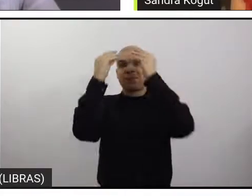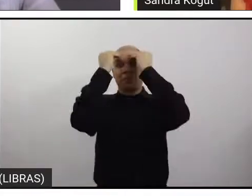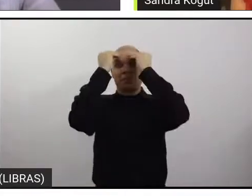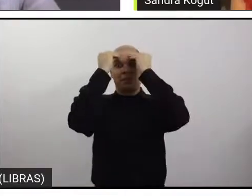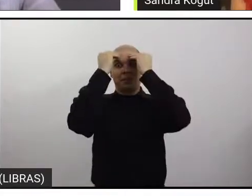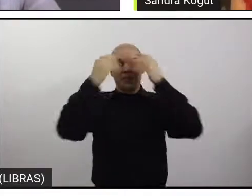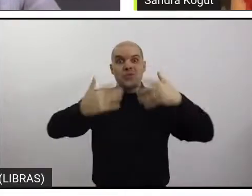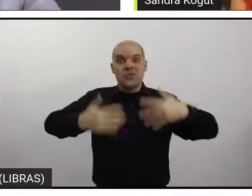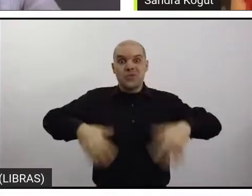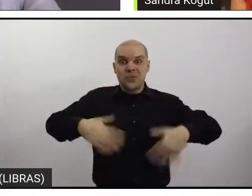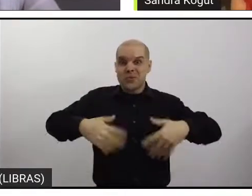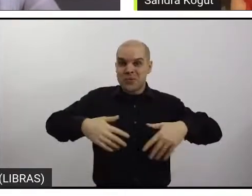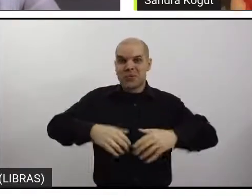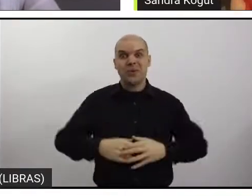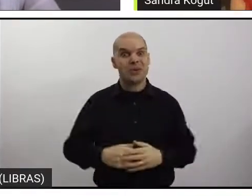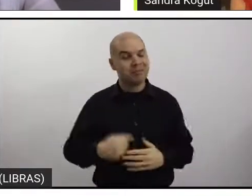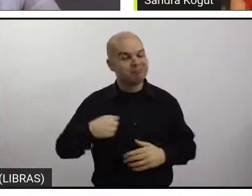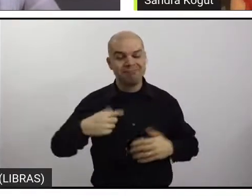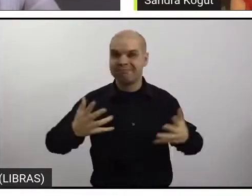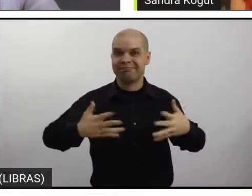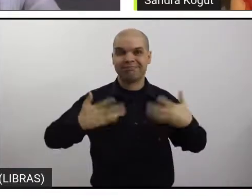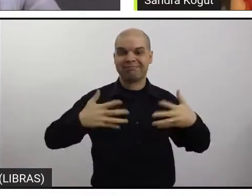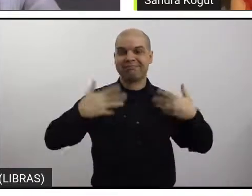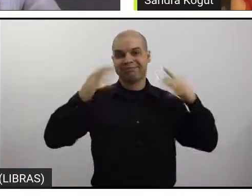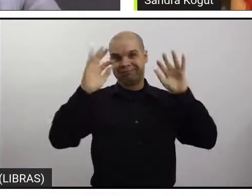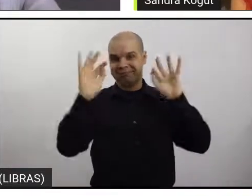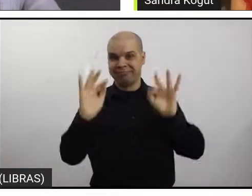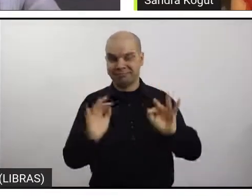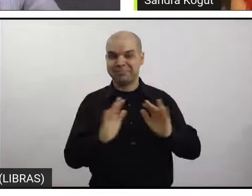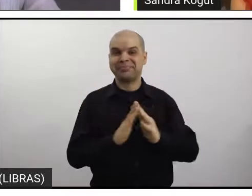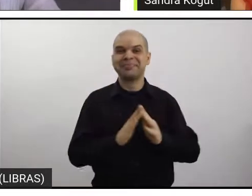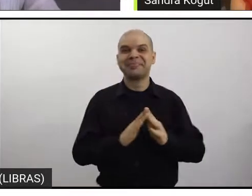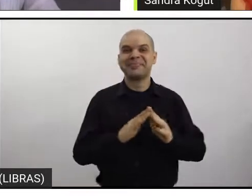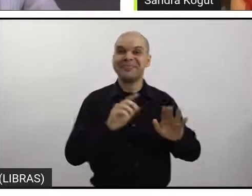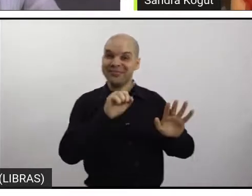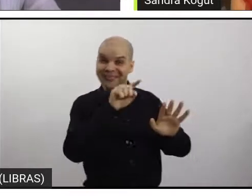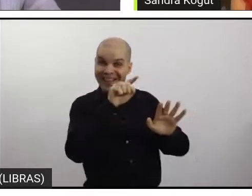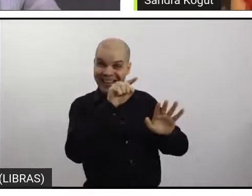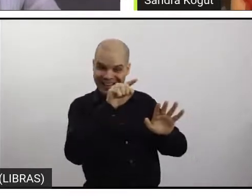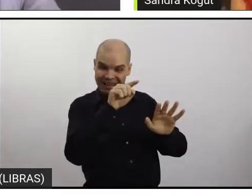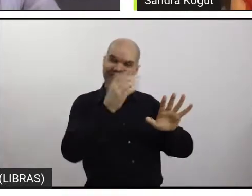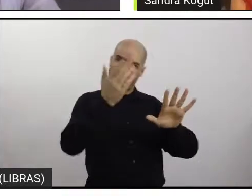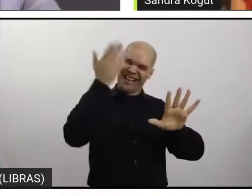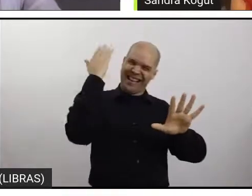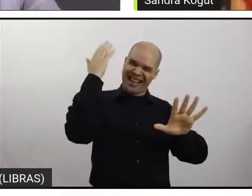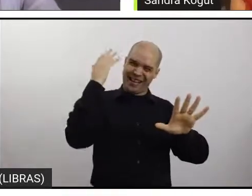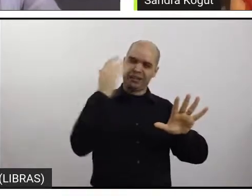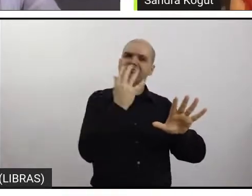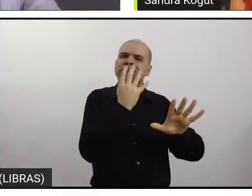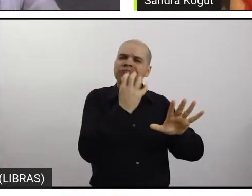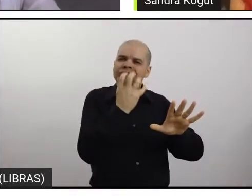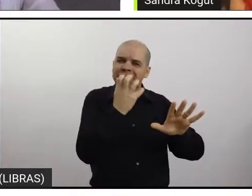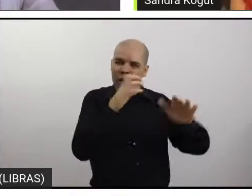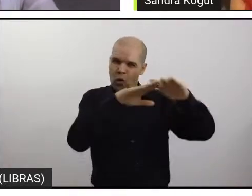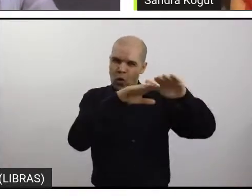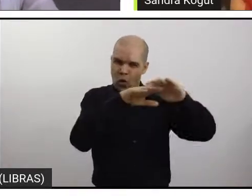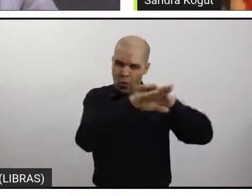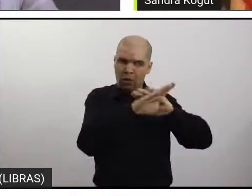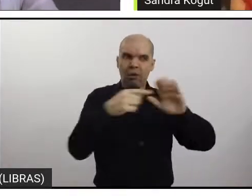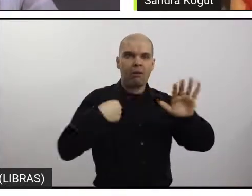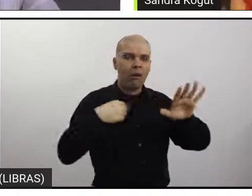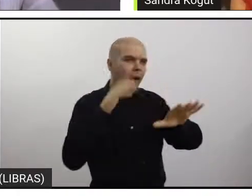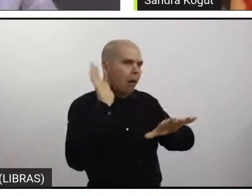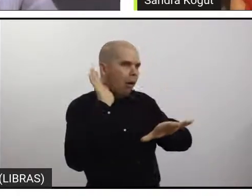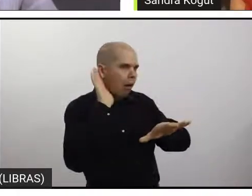até com uma fala da entrevista, que você fala, o vídeo é uma maneira de perceber o que está